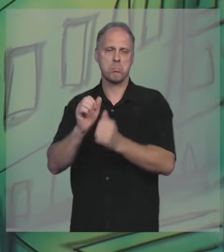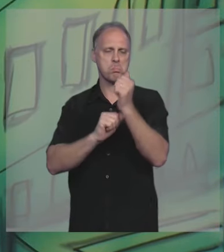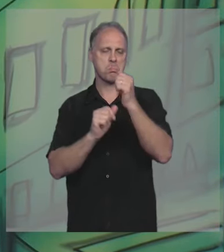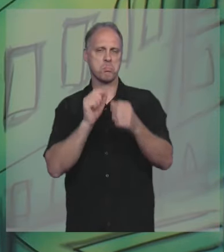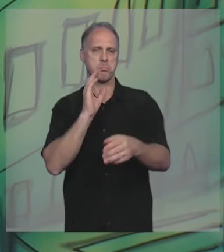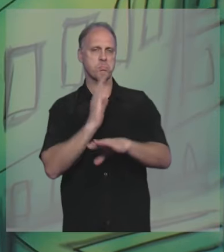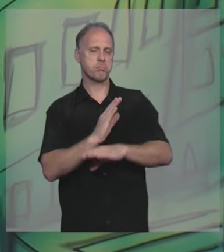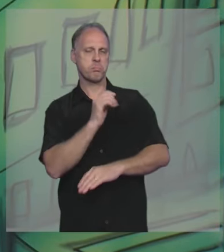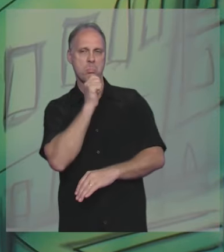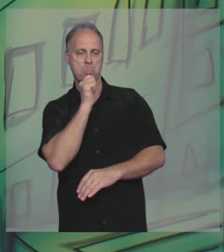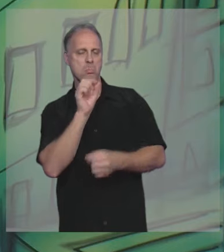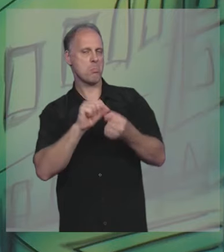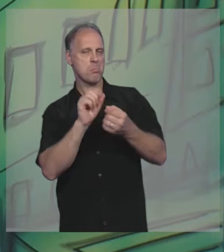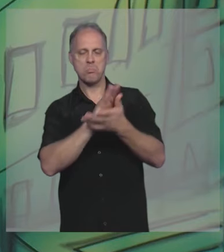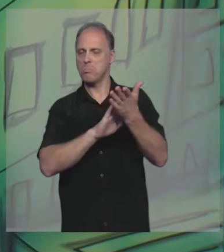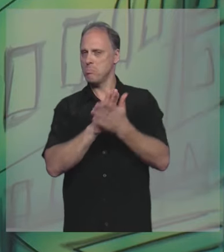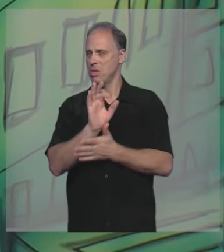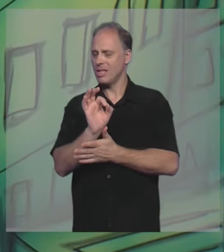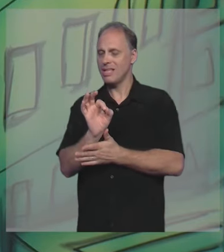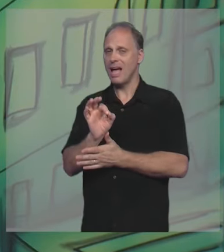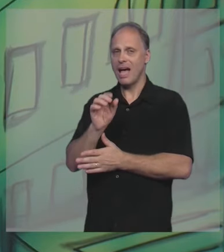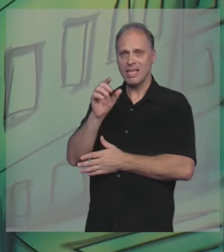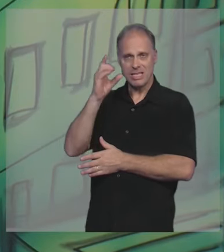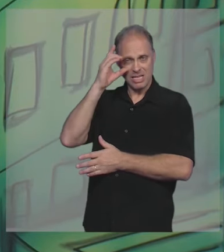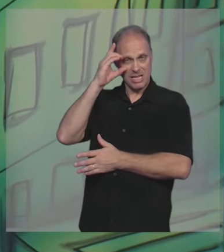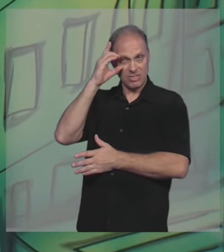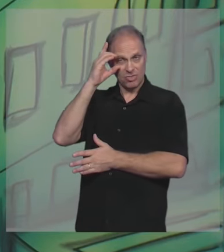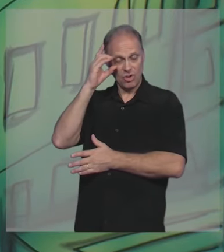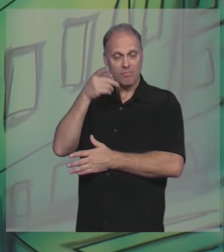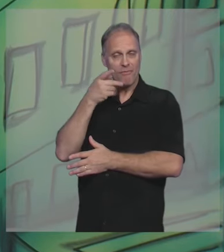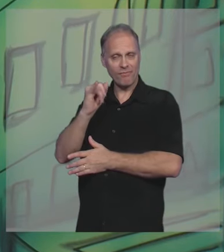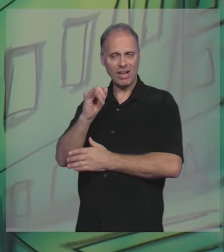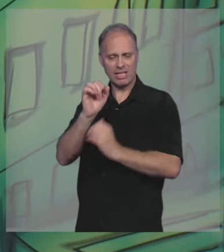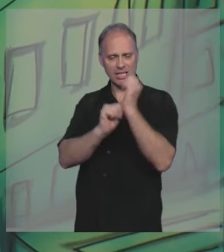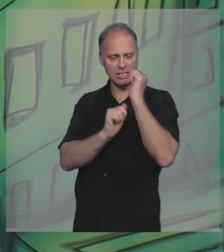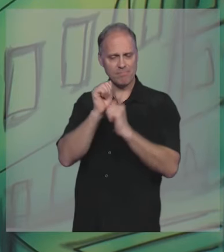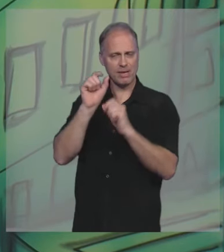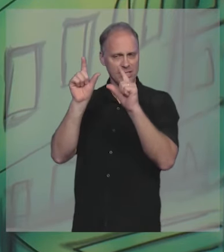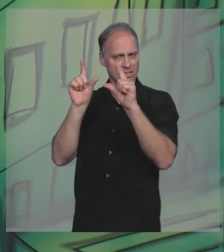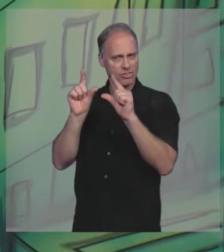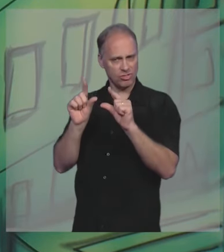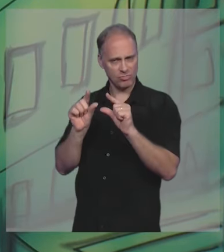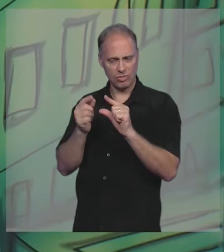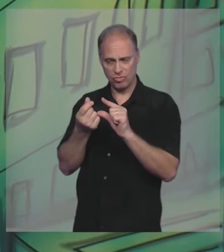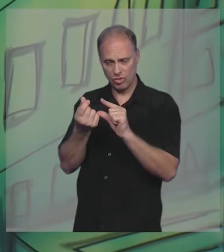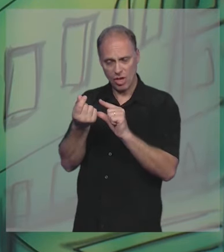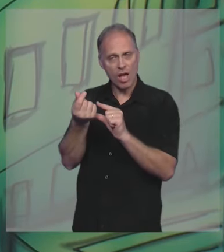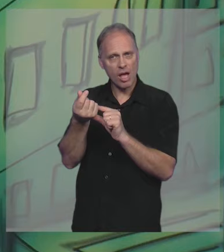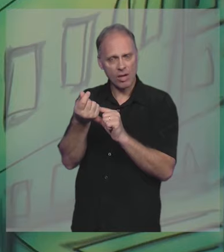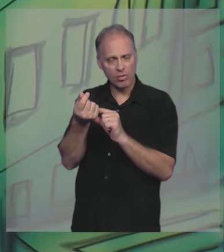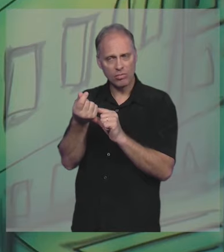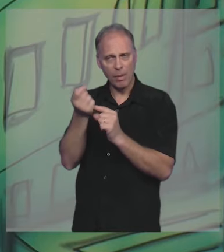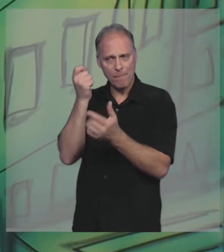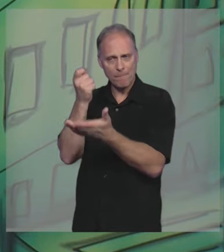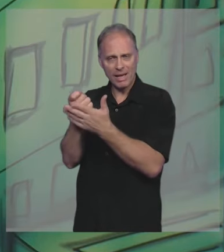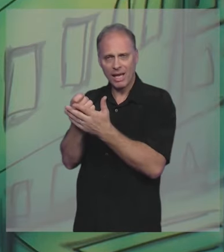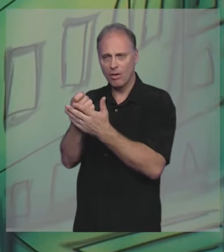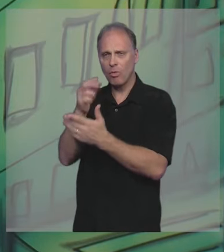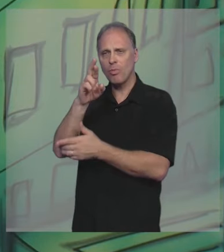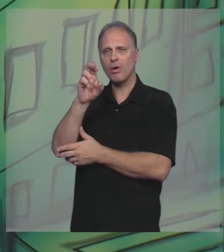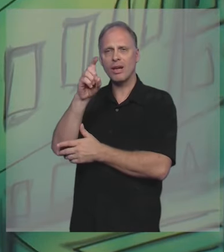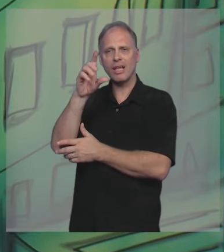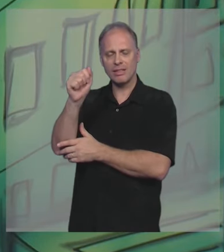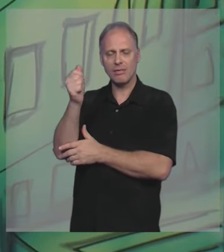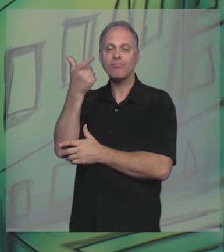aconteceu. Ela alega que então o empresariado atribuiu essa diminuição dos tributos como